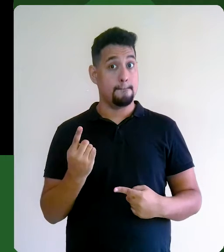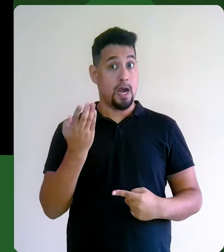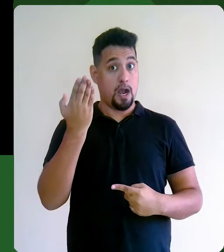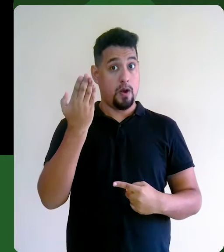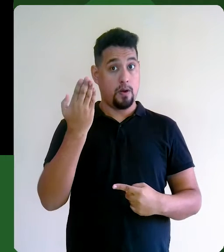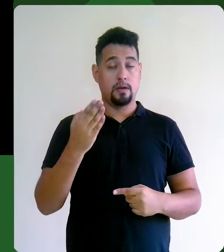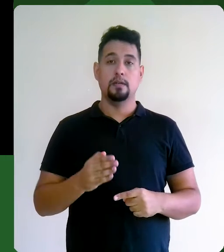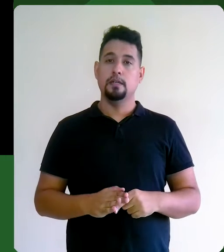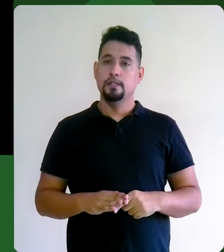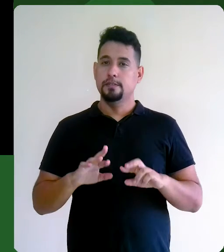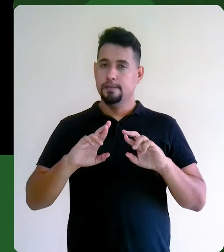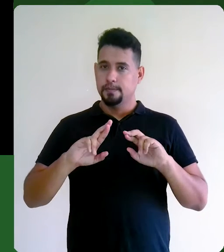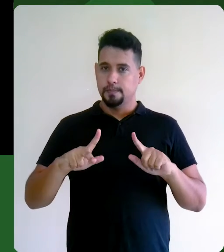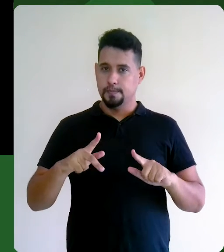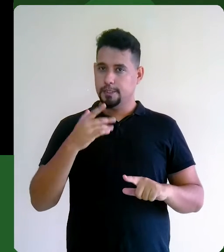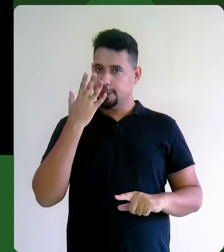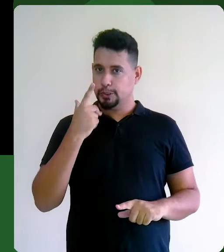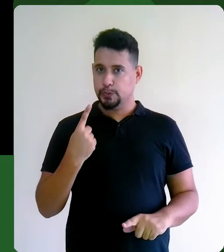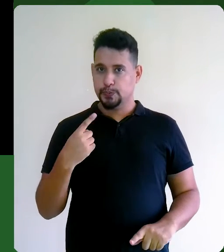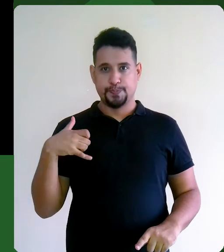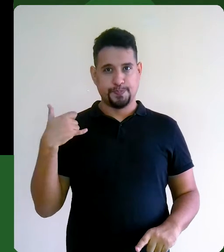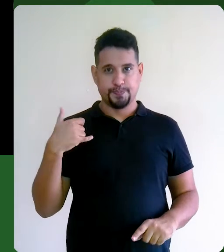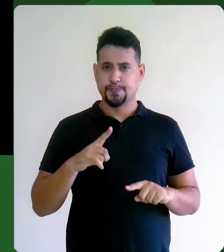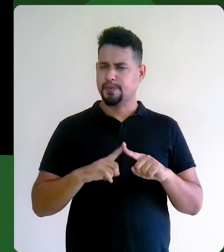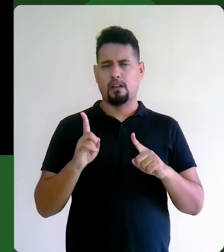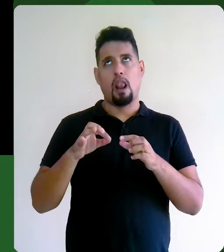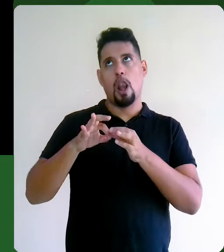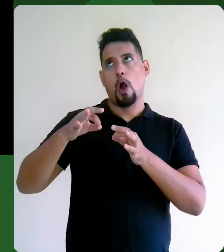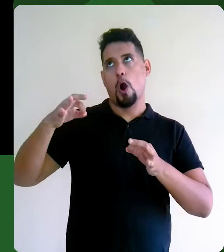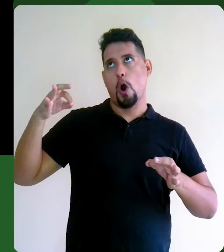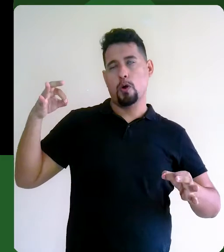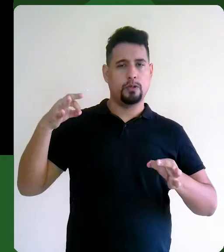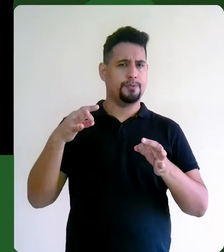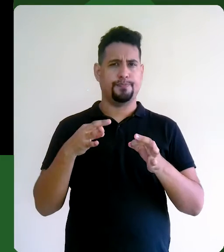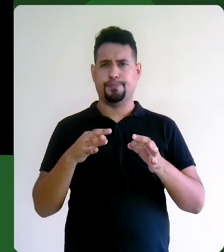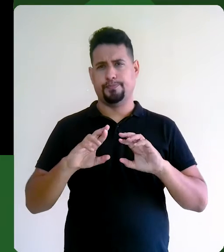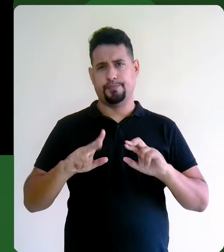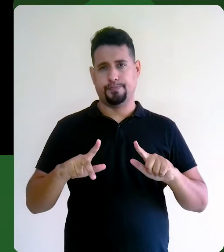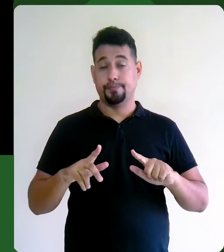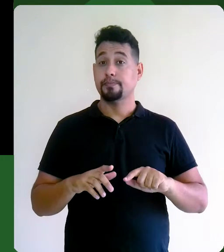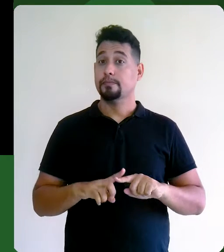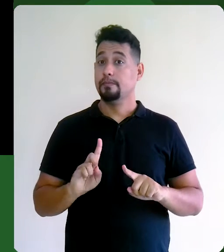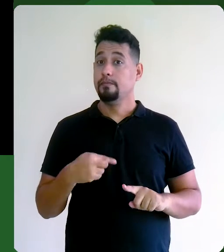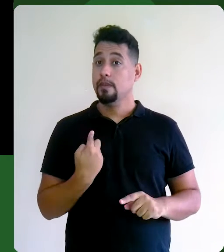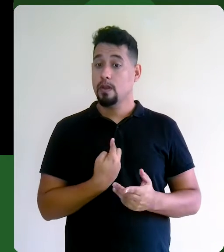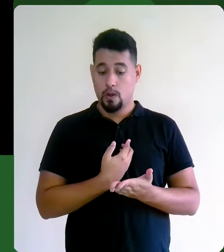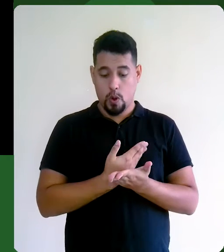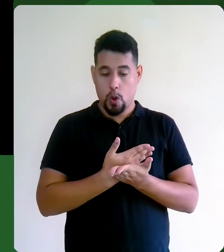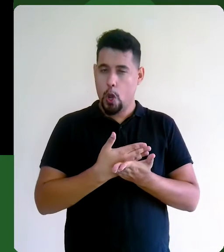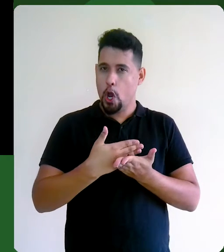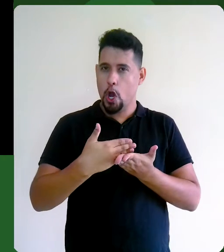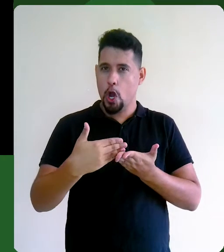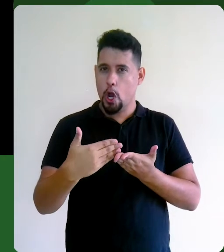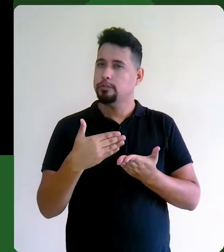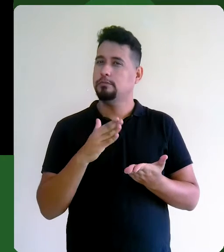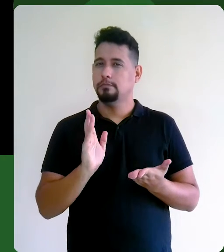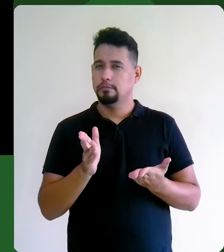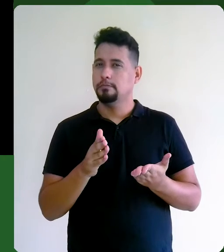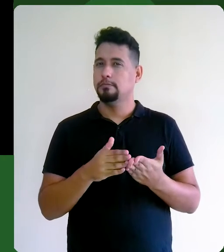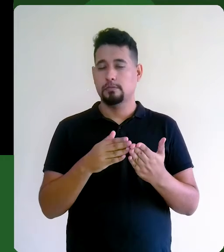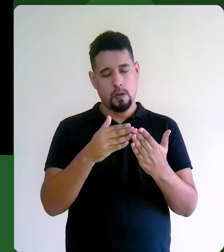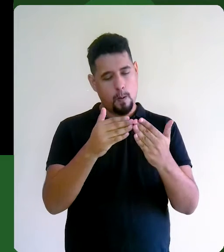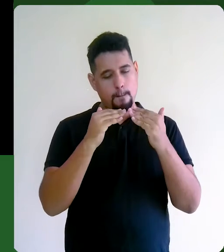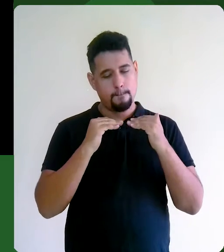maior em relação ao infantil de 1 ano, mas também não vai ser tão longo quanto o do adulto. Então, eu vou iniciar aqui, vou